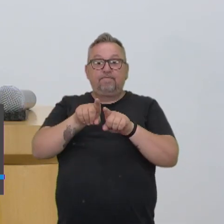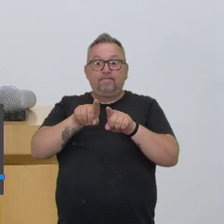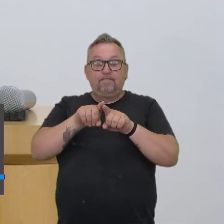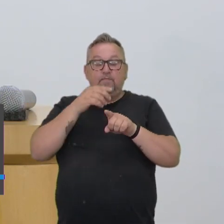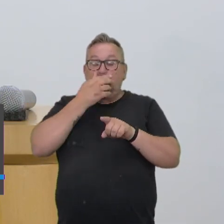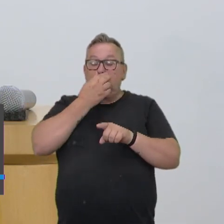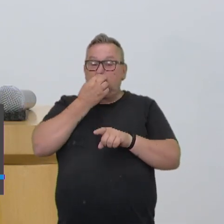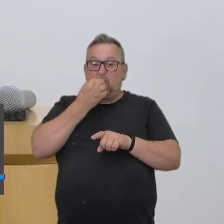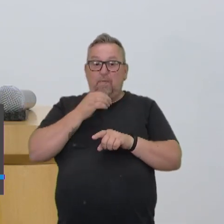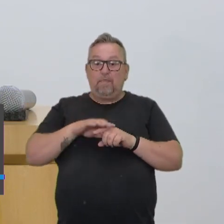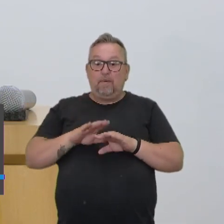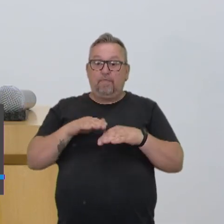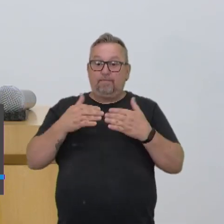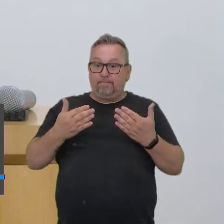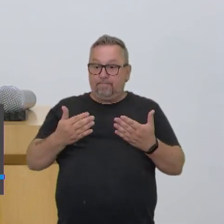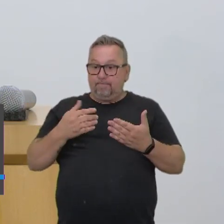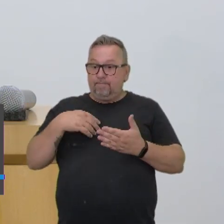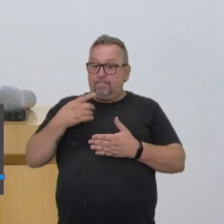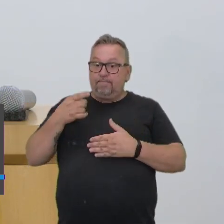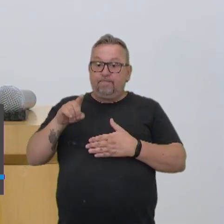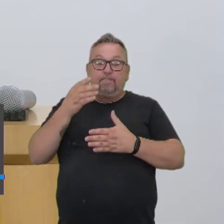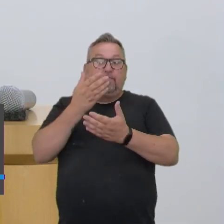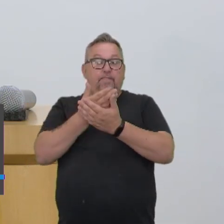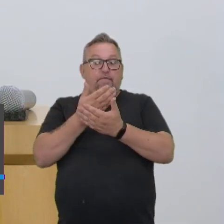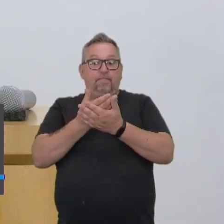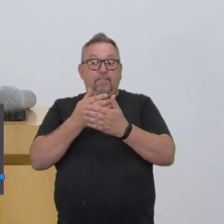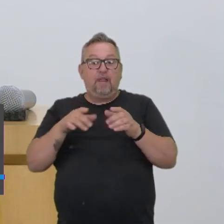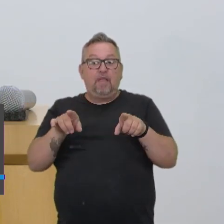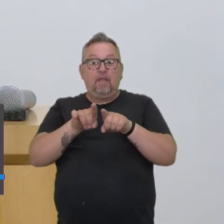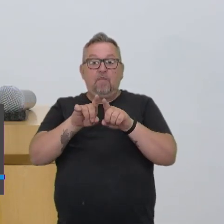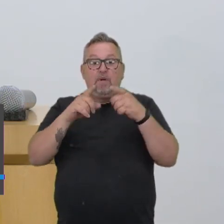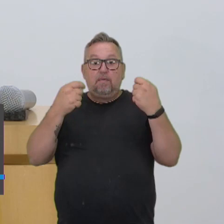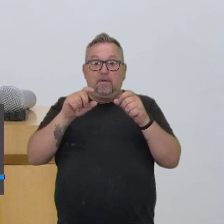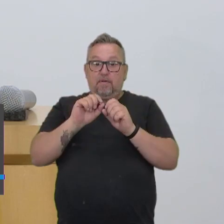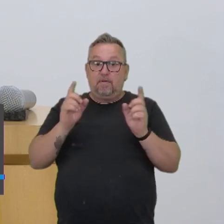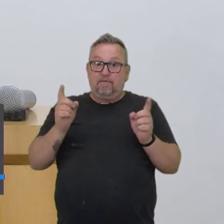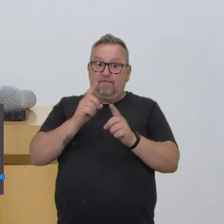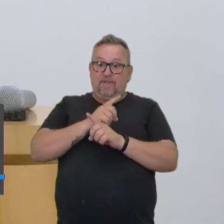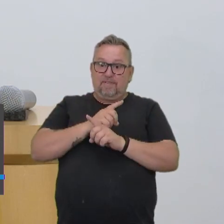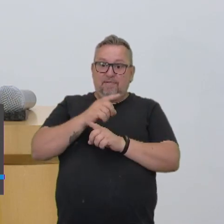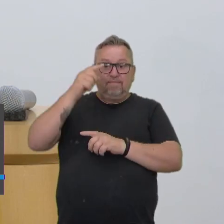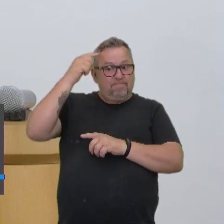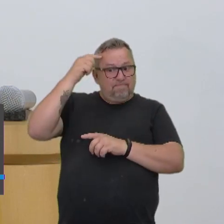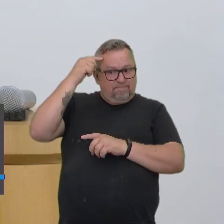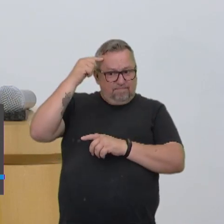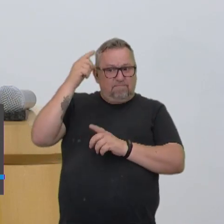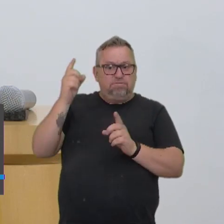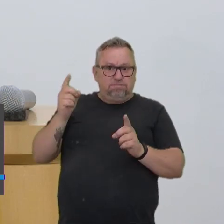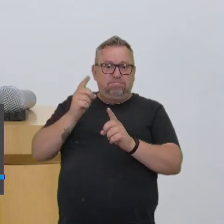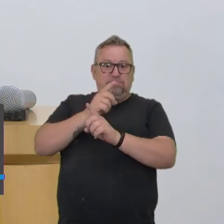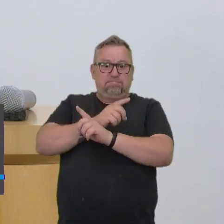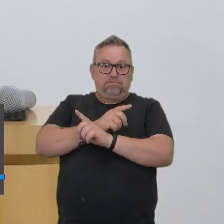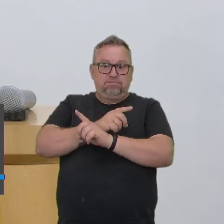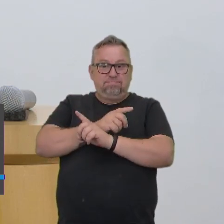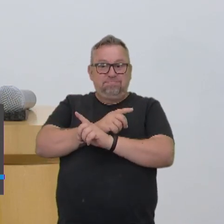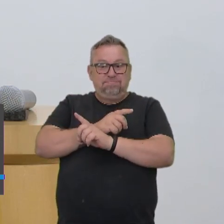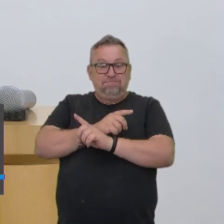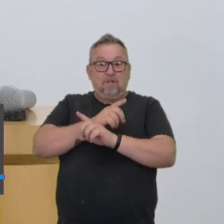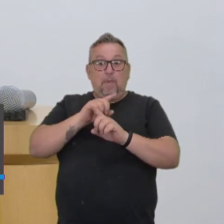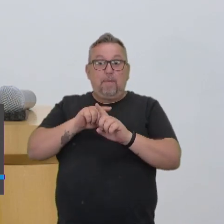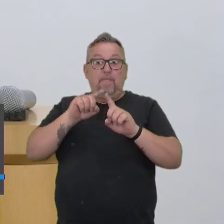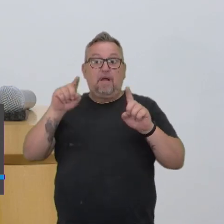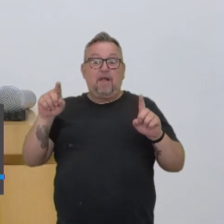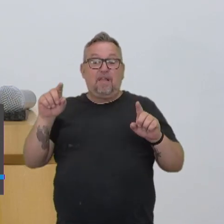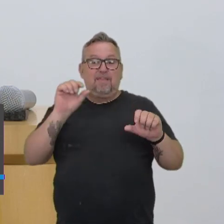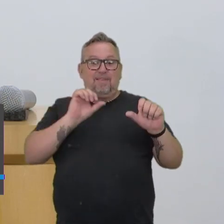é o ponto? A nossa última aula, então, deveria ter sido o inverso. Eu até pensei em fazer o inverso. Mas eu